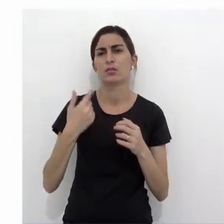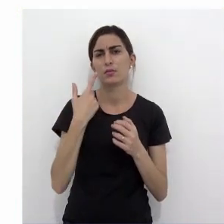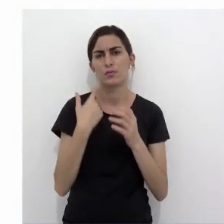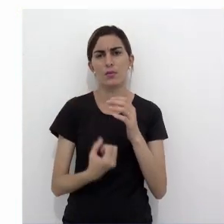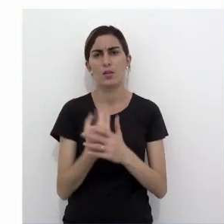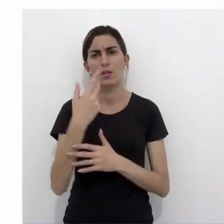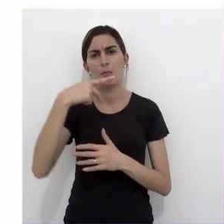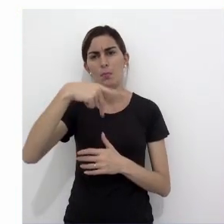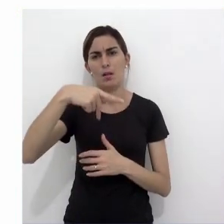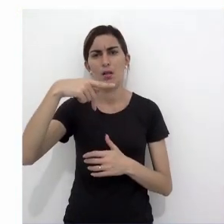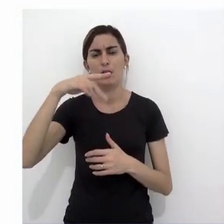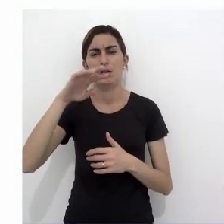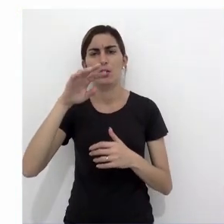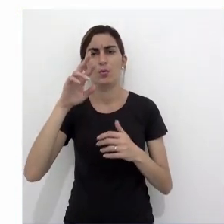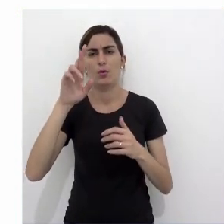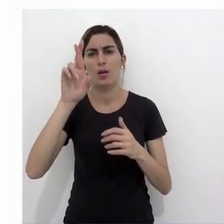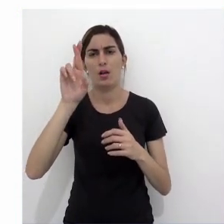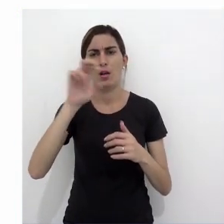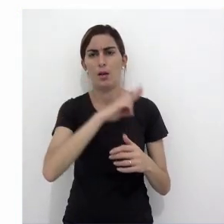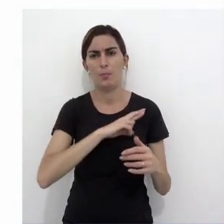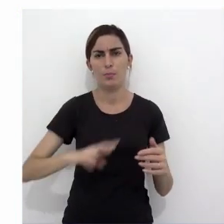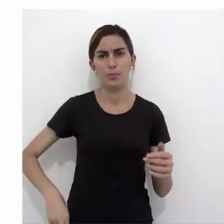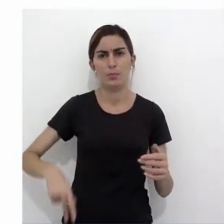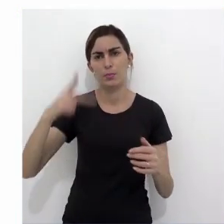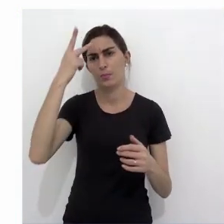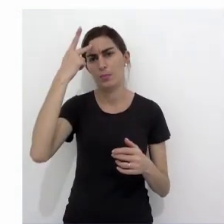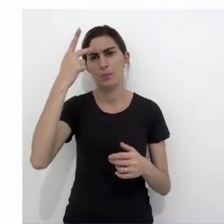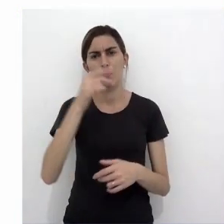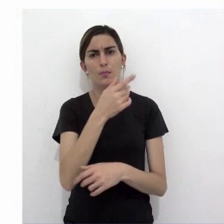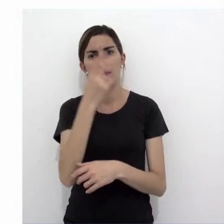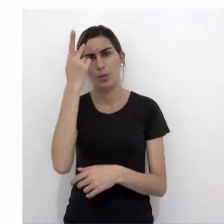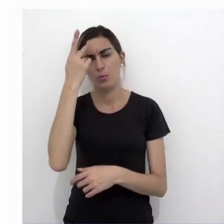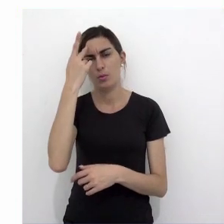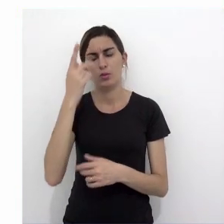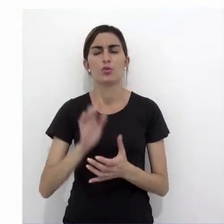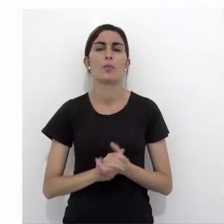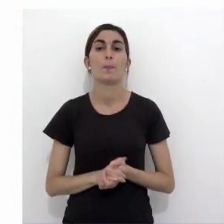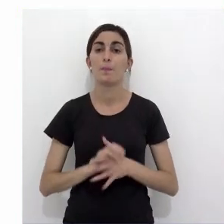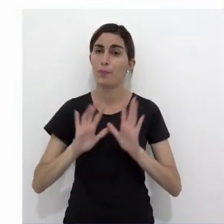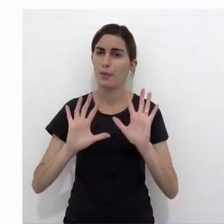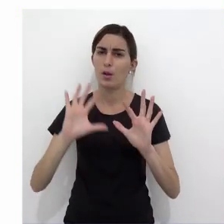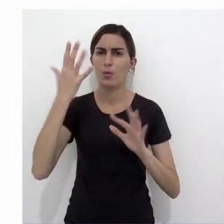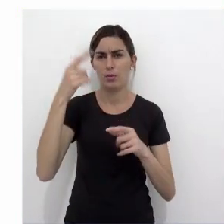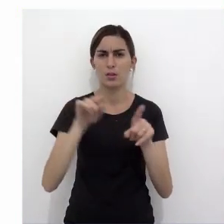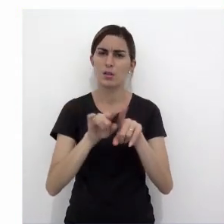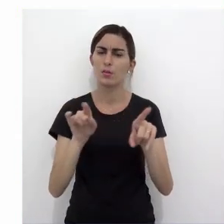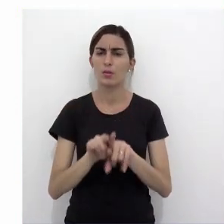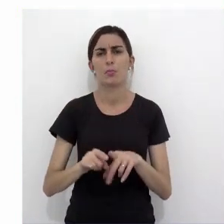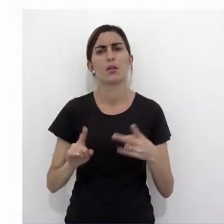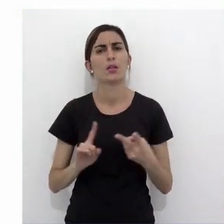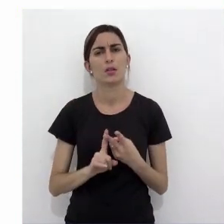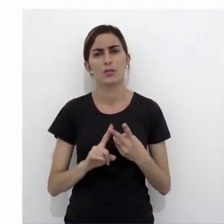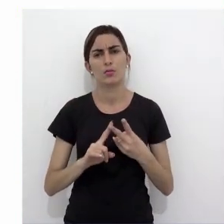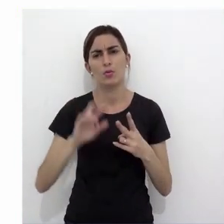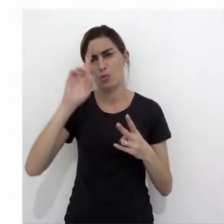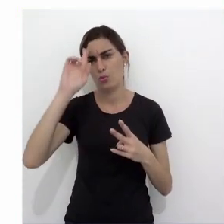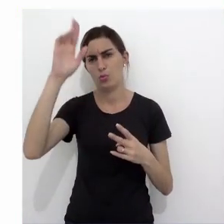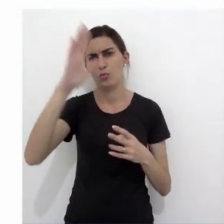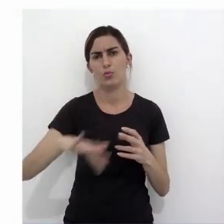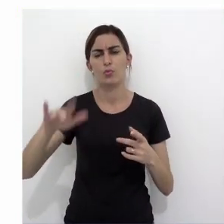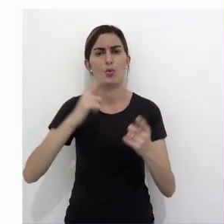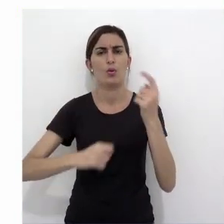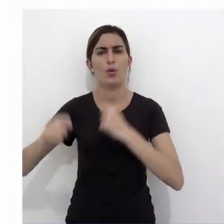Paulista, vinculado a importantes cafeicultores do Estado. Ocorreu aí um descompasso entre o poderio econômico